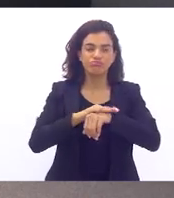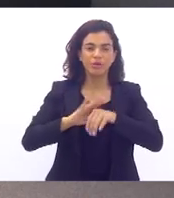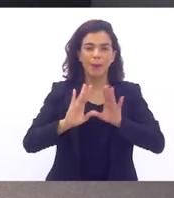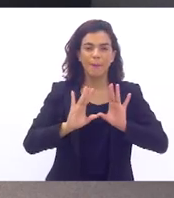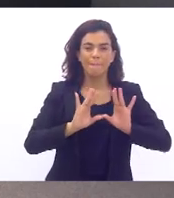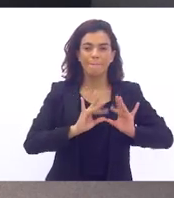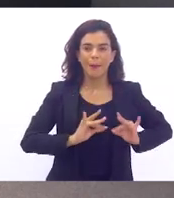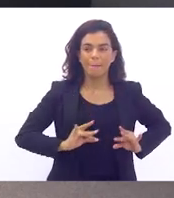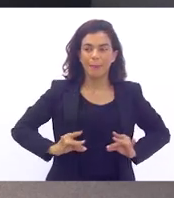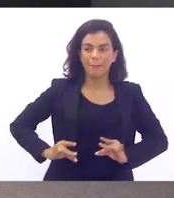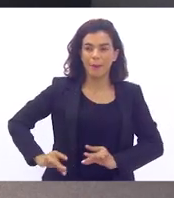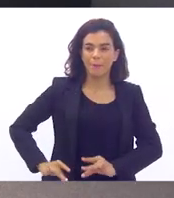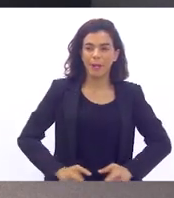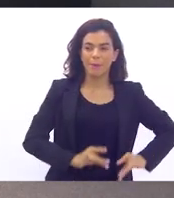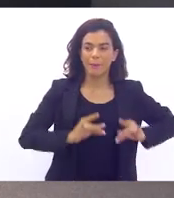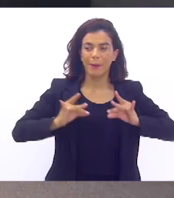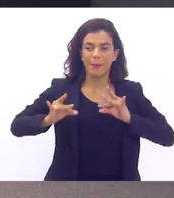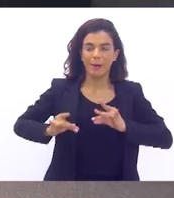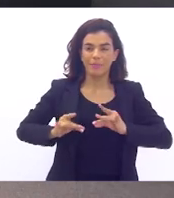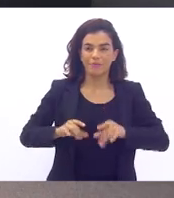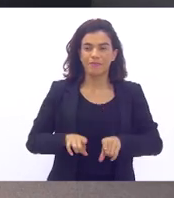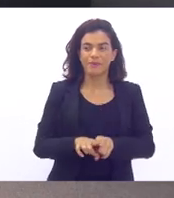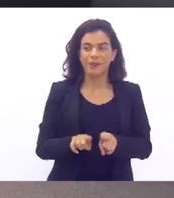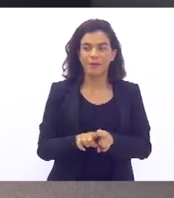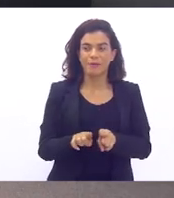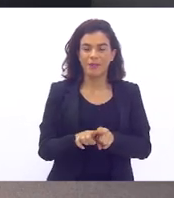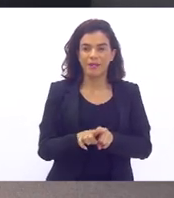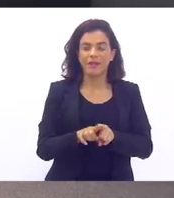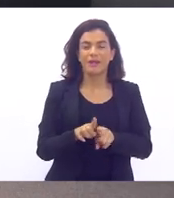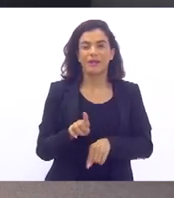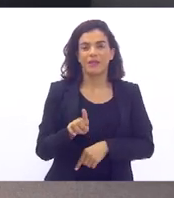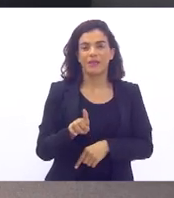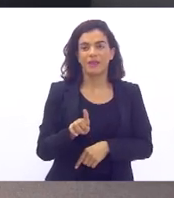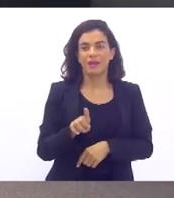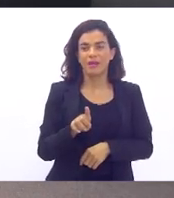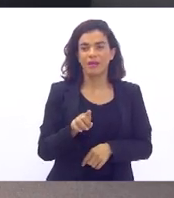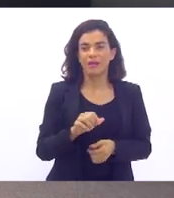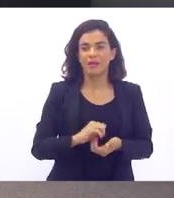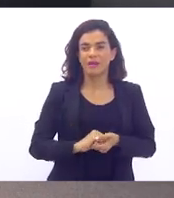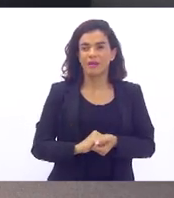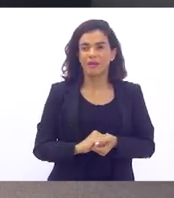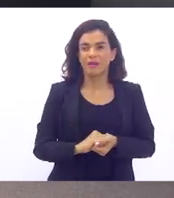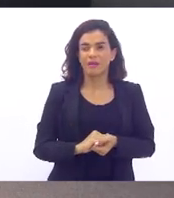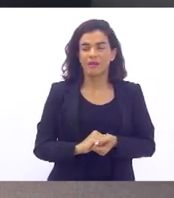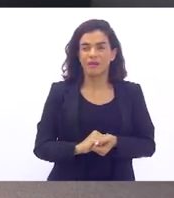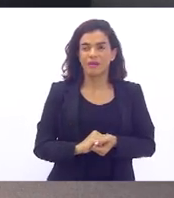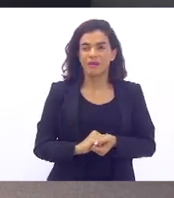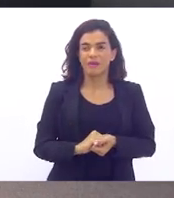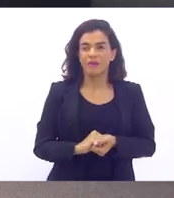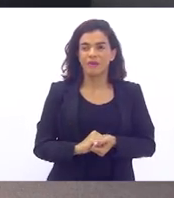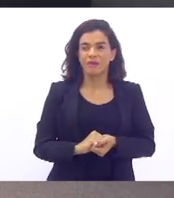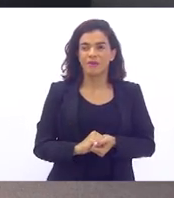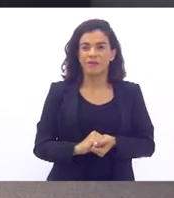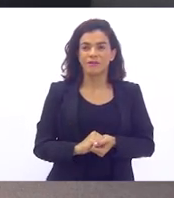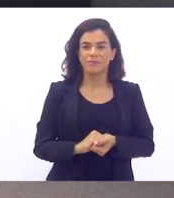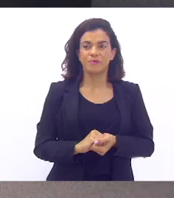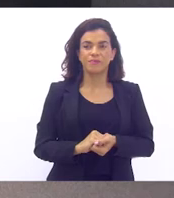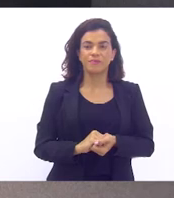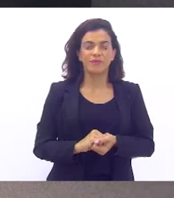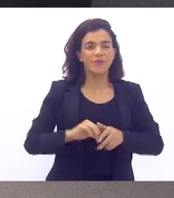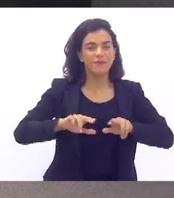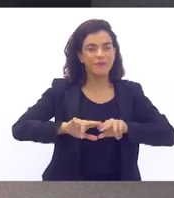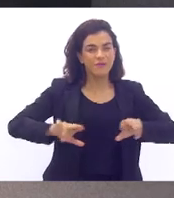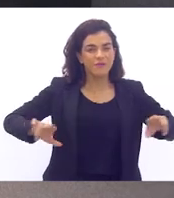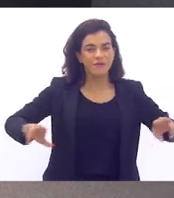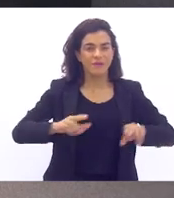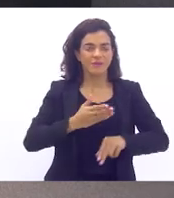soubesse Luciana Marinho gerente regional da Hugo médico Temos vários